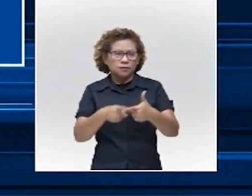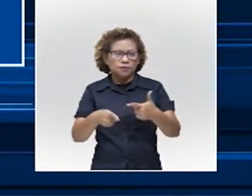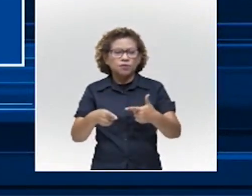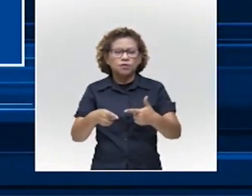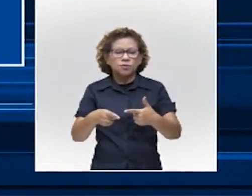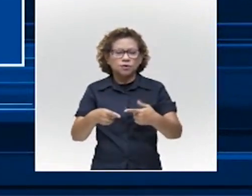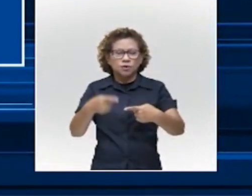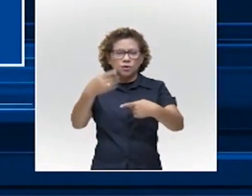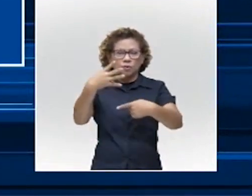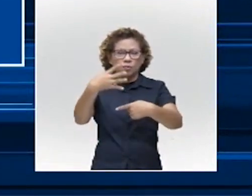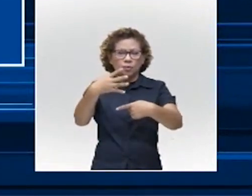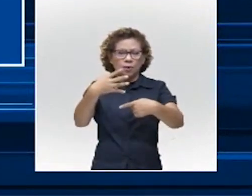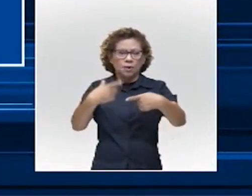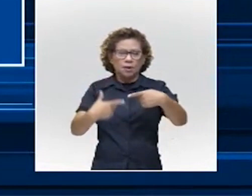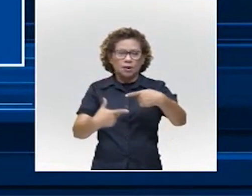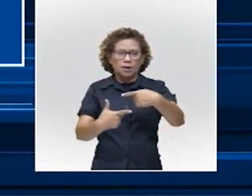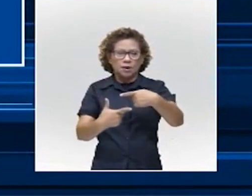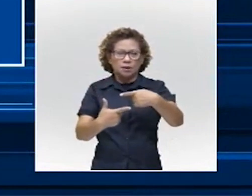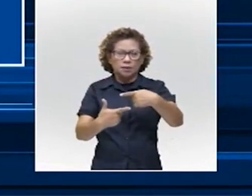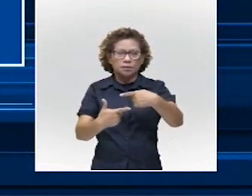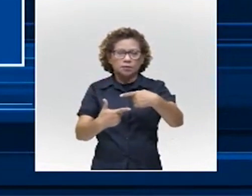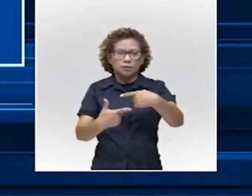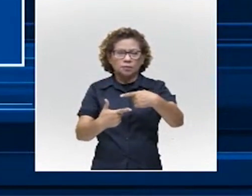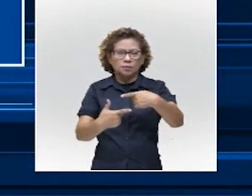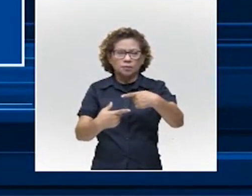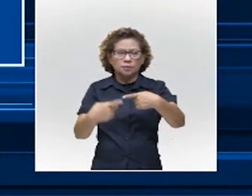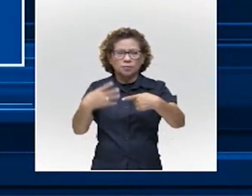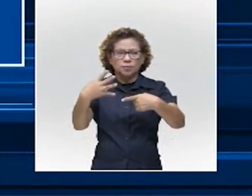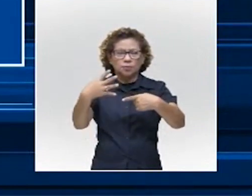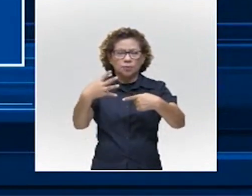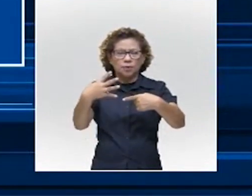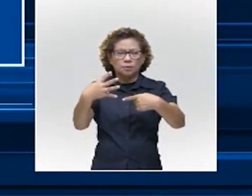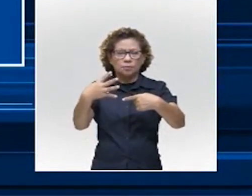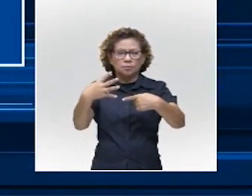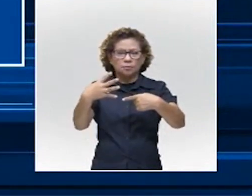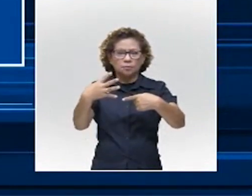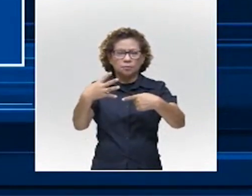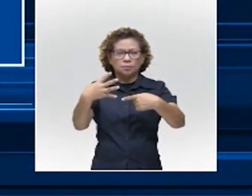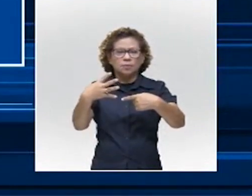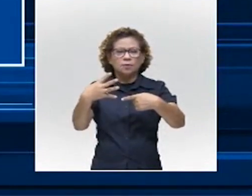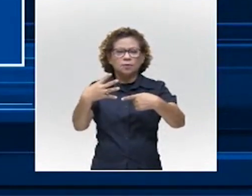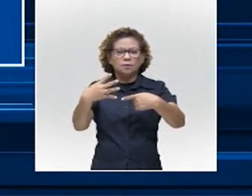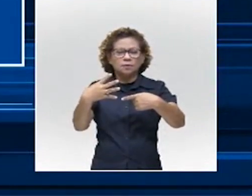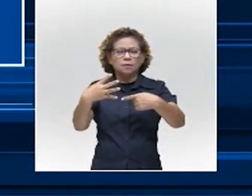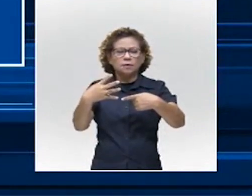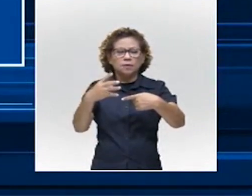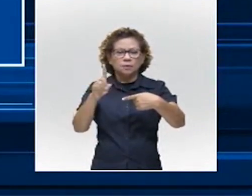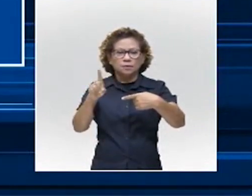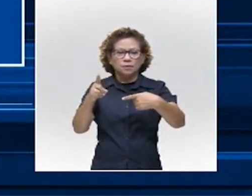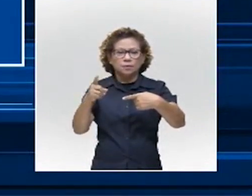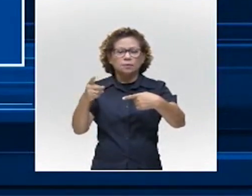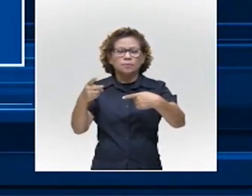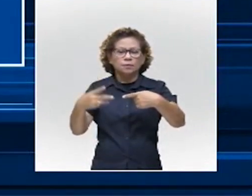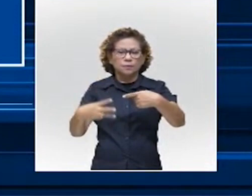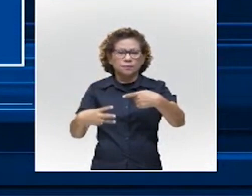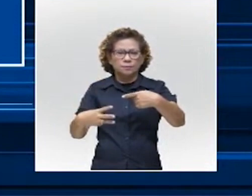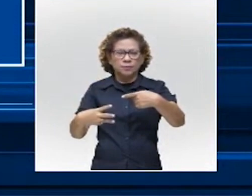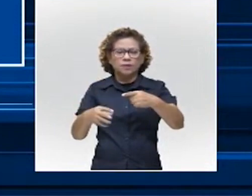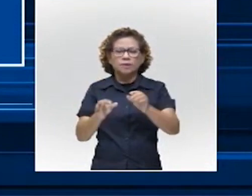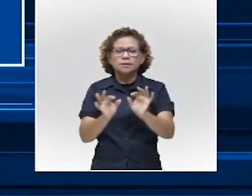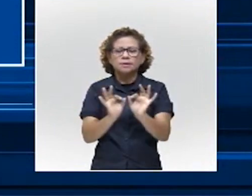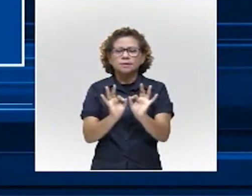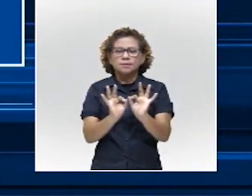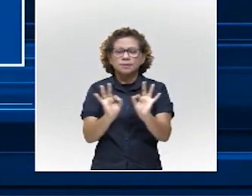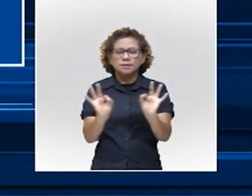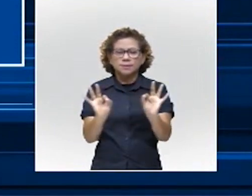por 4, o que vai me resultar? Olha só, 1 terço, né? Então, são formas mais simples